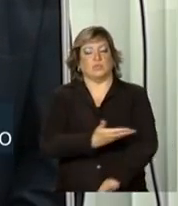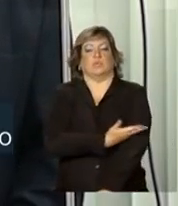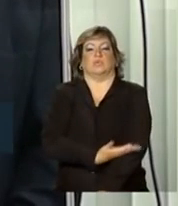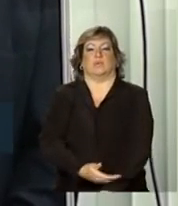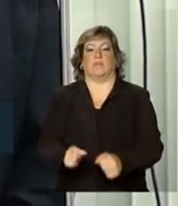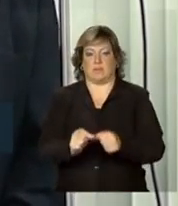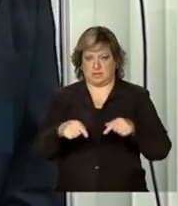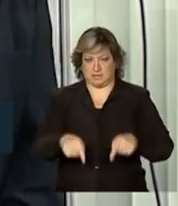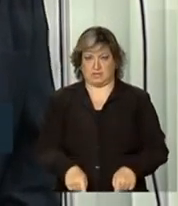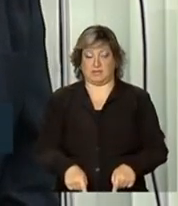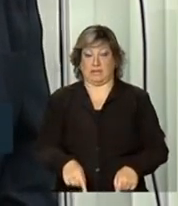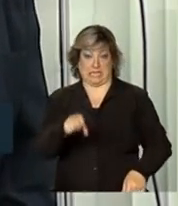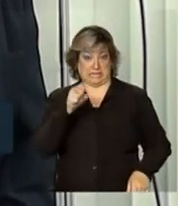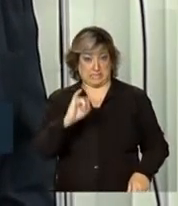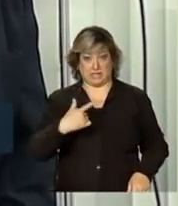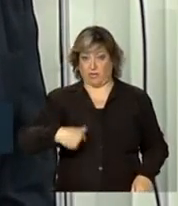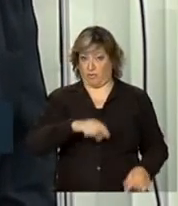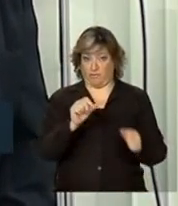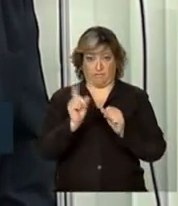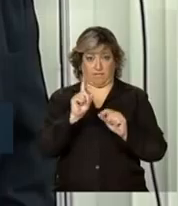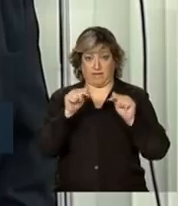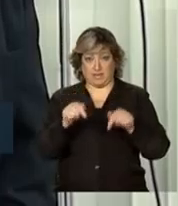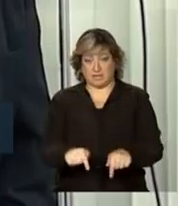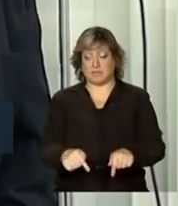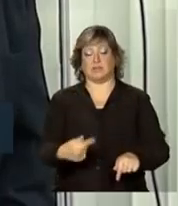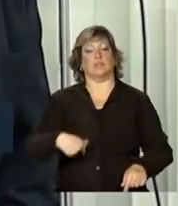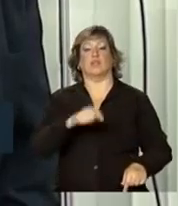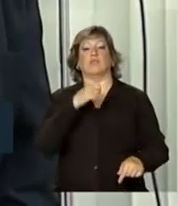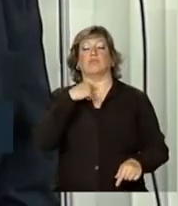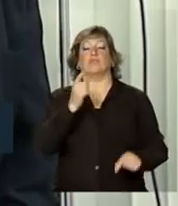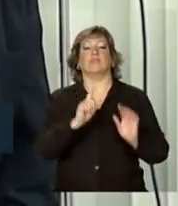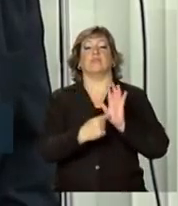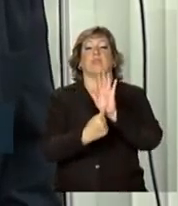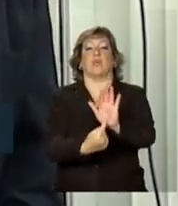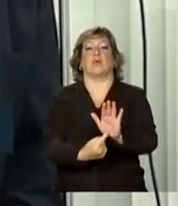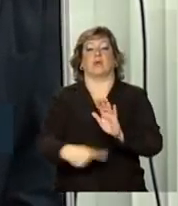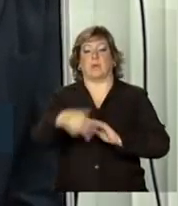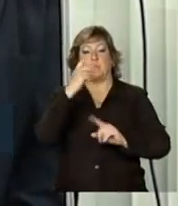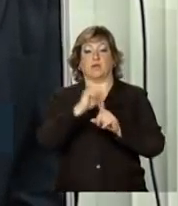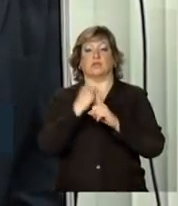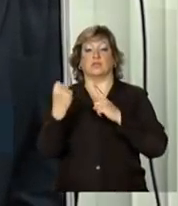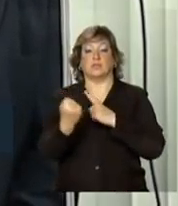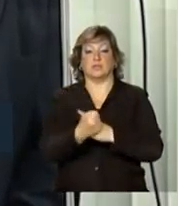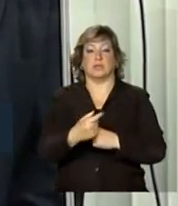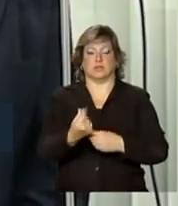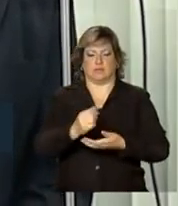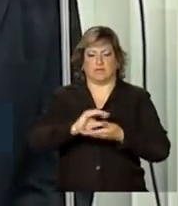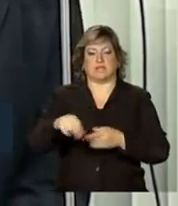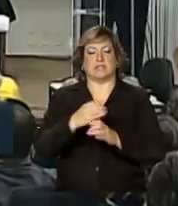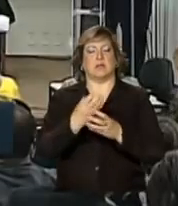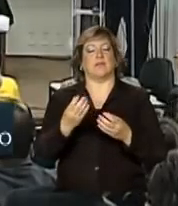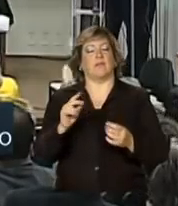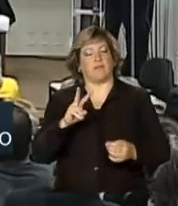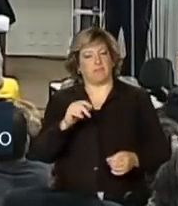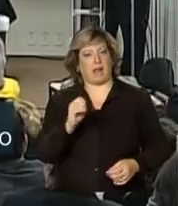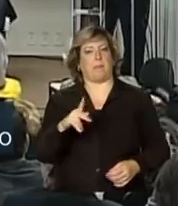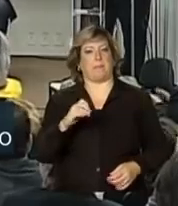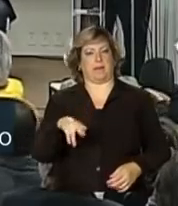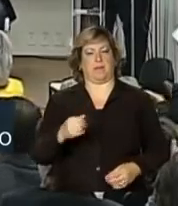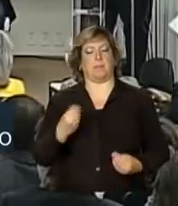não fizermos isso, nós não estaremos mostrando para a sociedade que investir em ciência vale a pena. Muito obrigado.